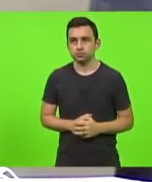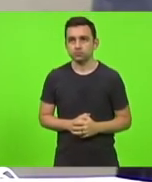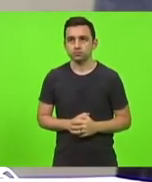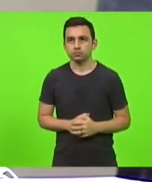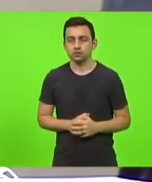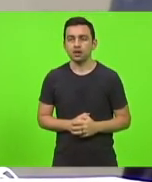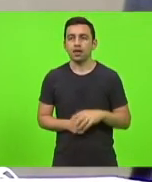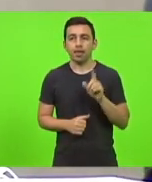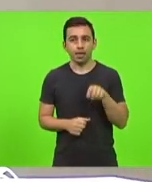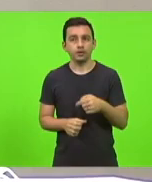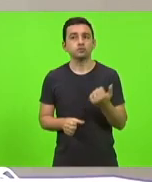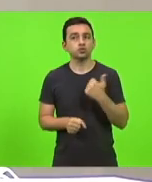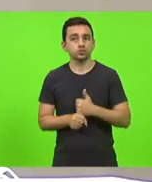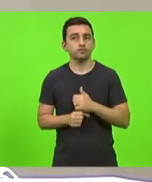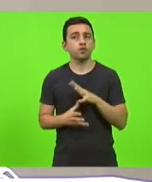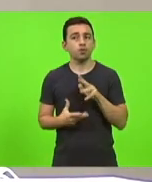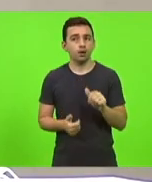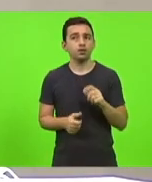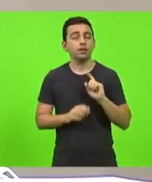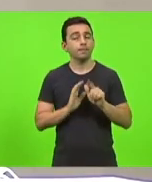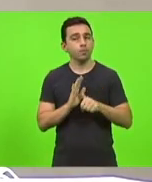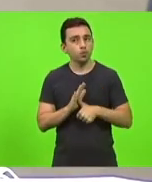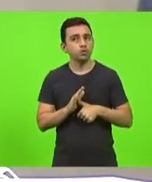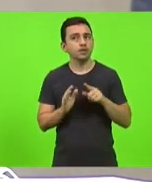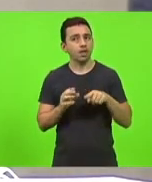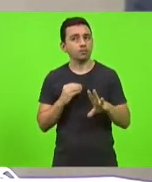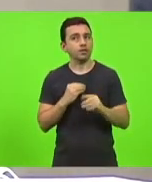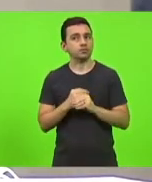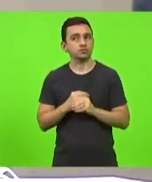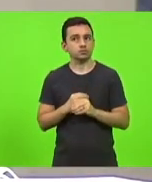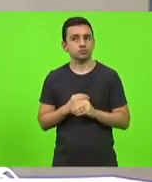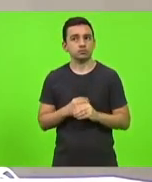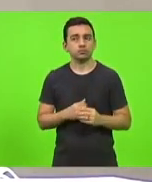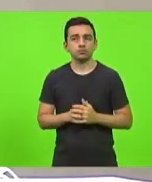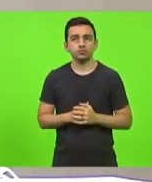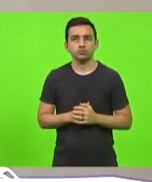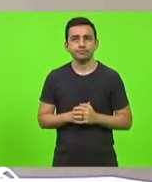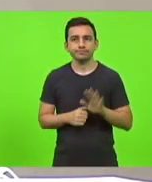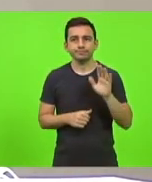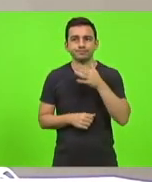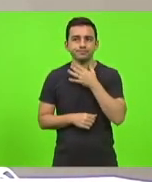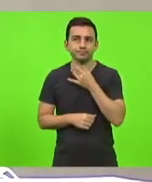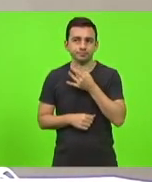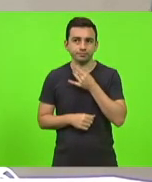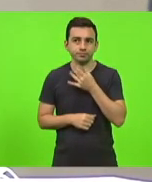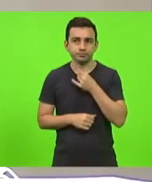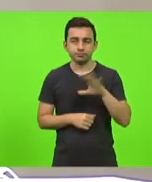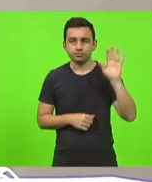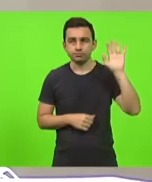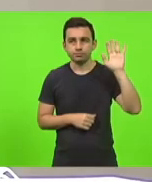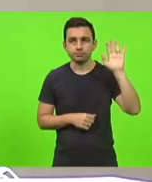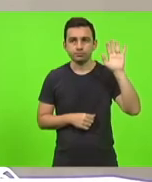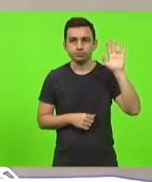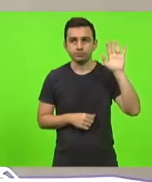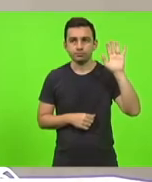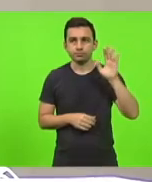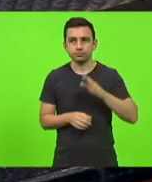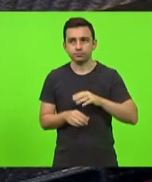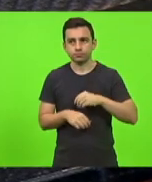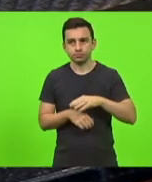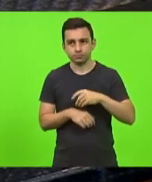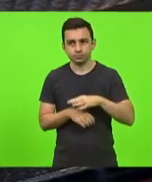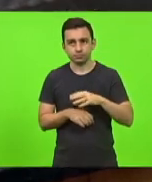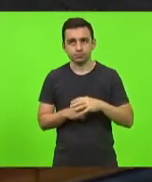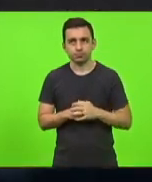substitutivo global. Depois nós vamos votar as emendas. Senhor deputado presidente, Valdir Cobocchini, na sequência, questão de ordem. Orientação na mesma linha